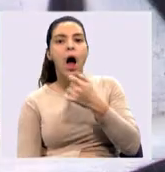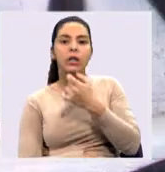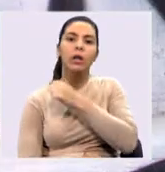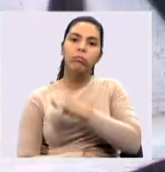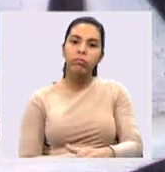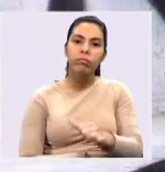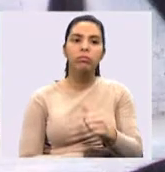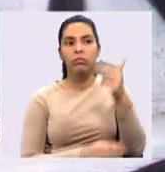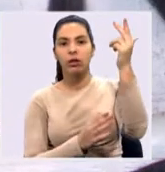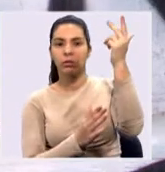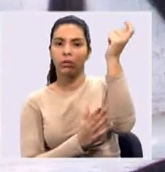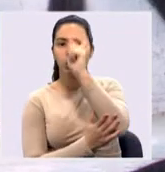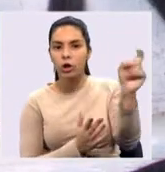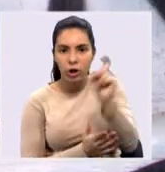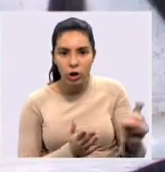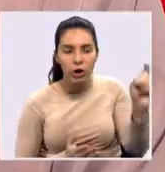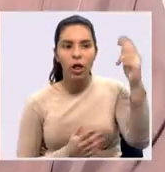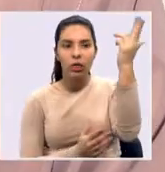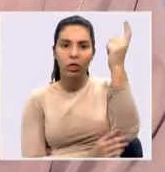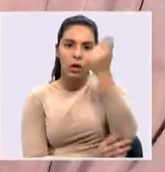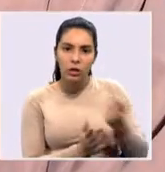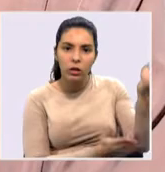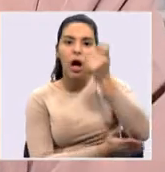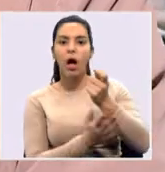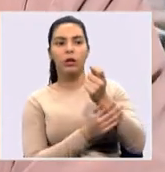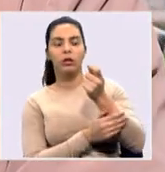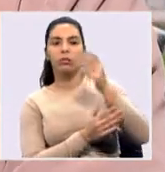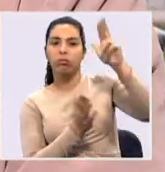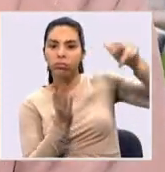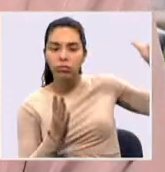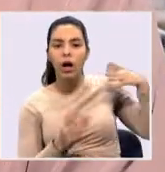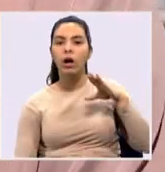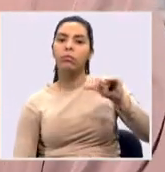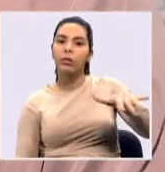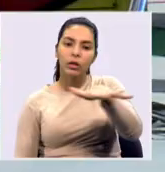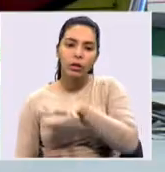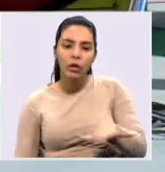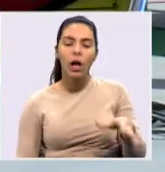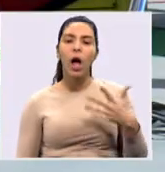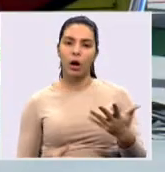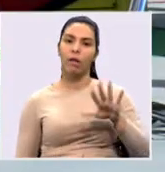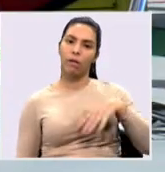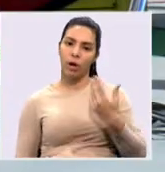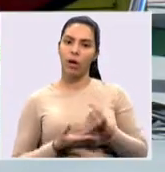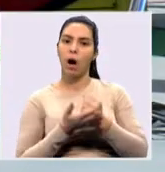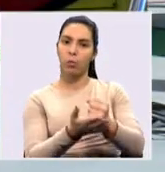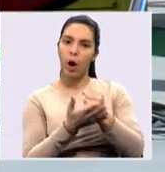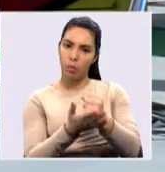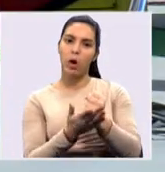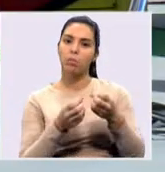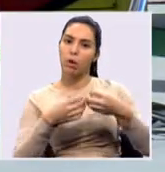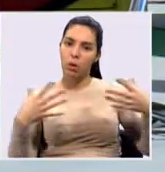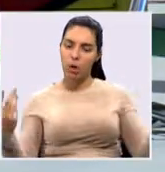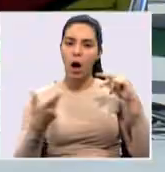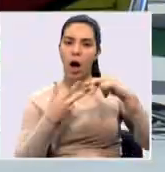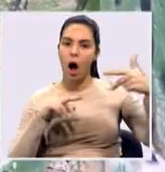acontecem, se tiverem autorização ou não. E isso aí é que é o desafio, a conjugação entre qualidade de trabalho e local. Hoje há mais apoios à